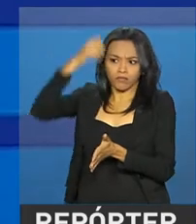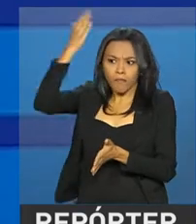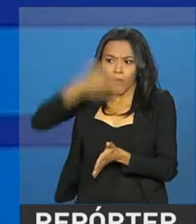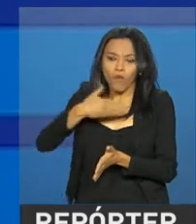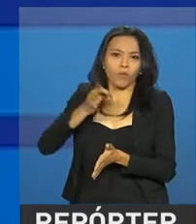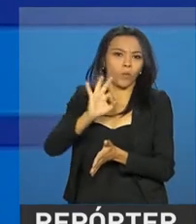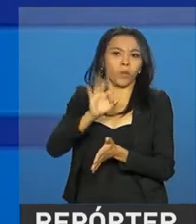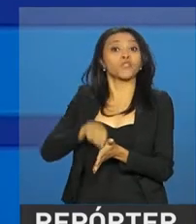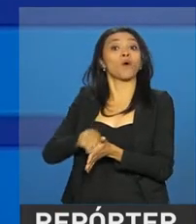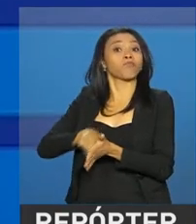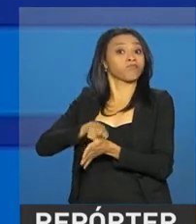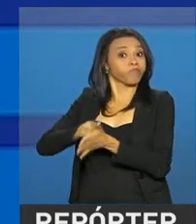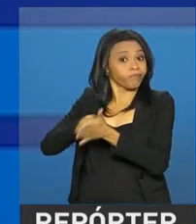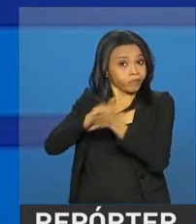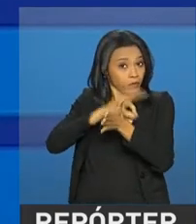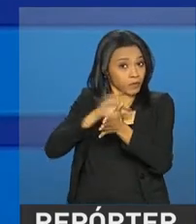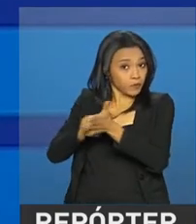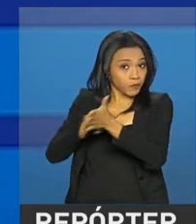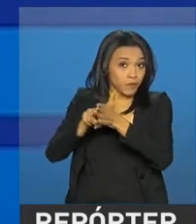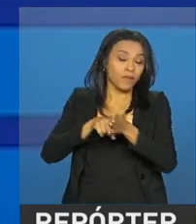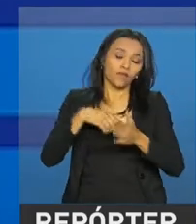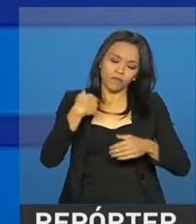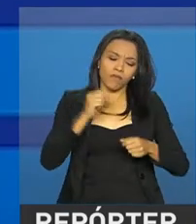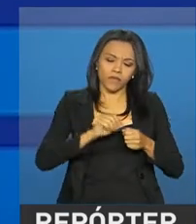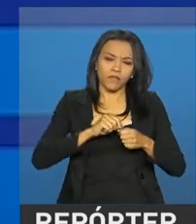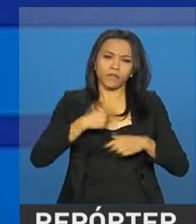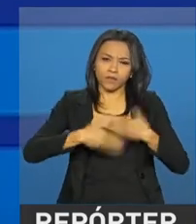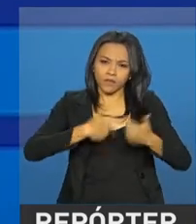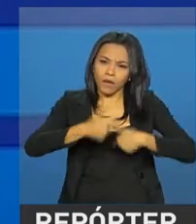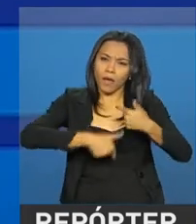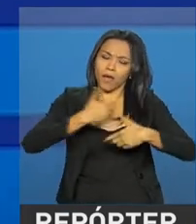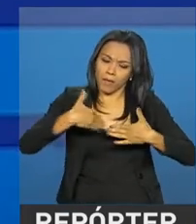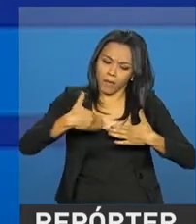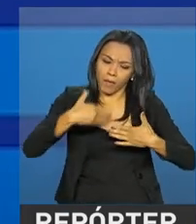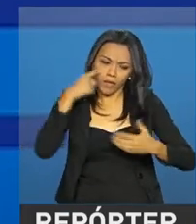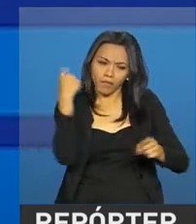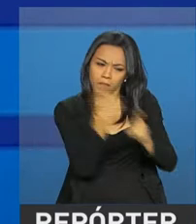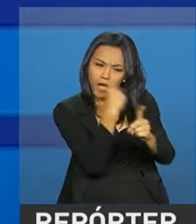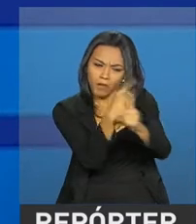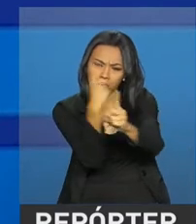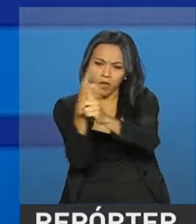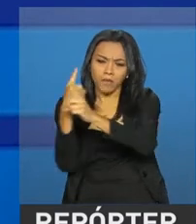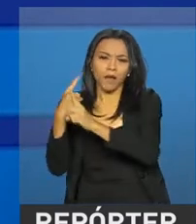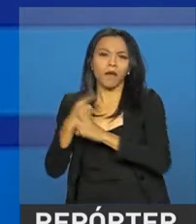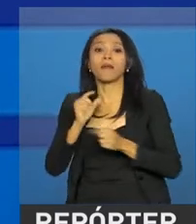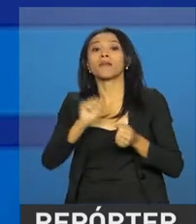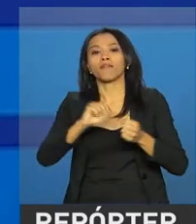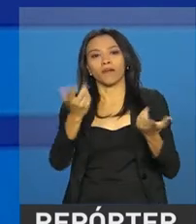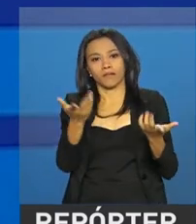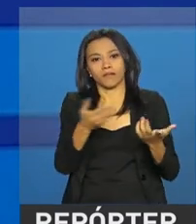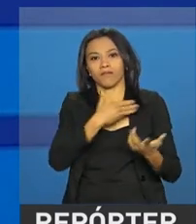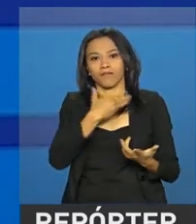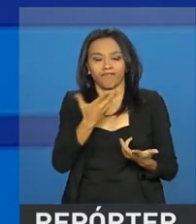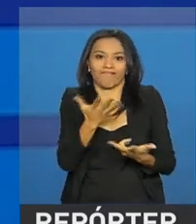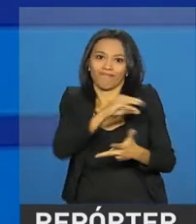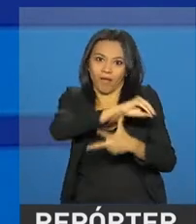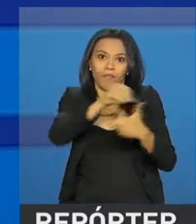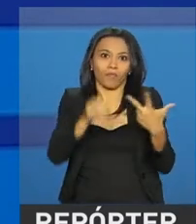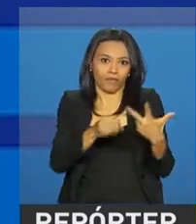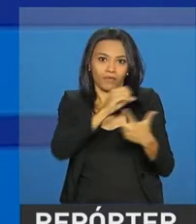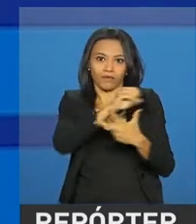realizando nosso trabalho para a gente poder avançar e debelar, né, desarticular esses grupos criminosos que fraudam o certame.